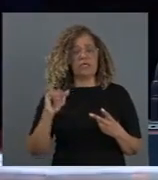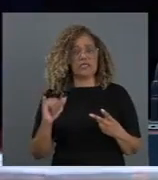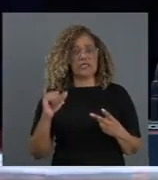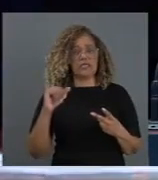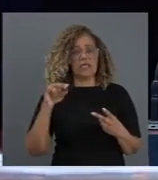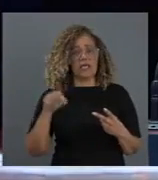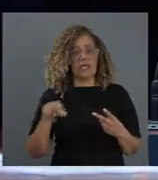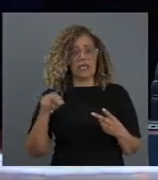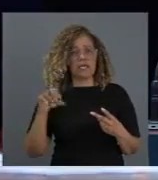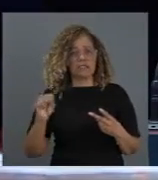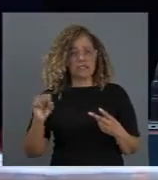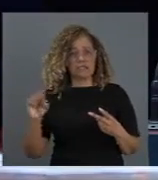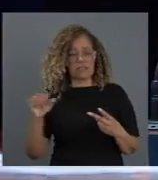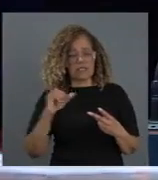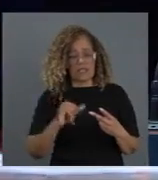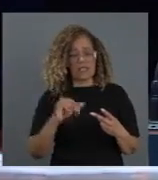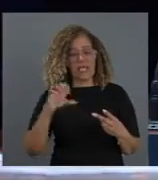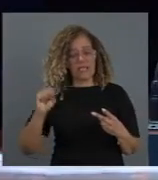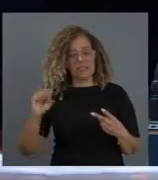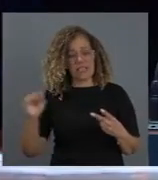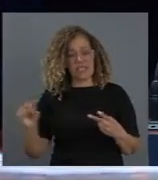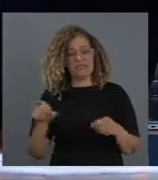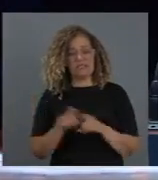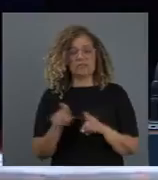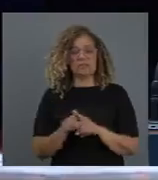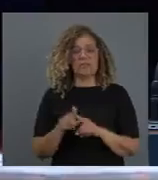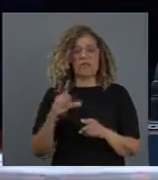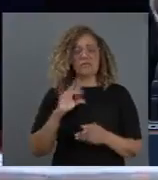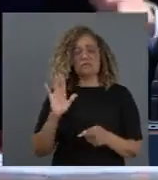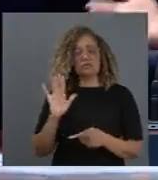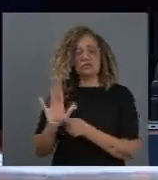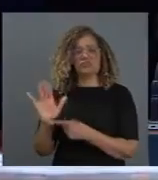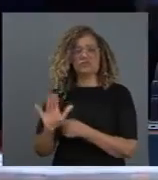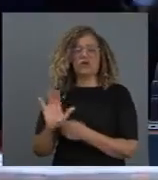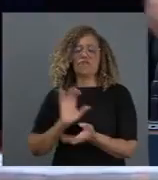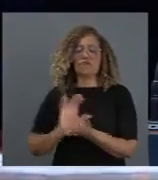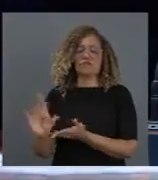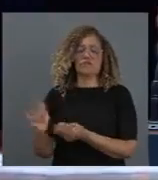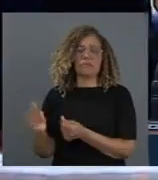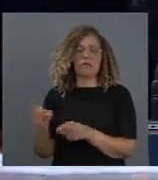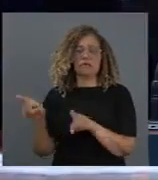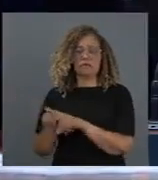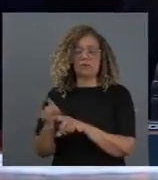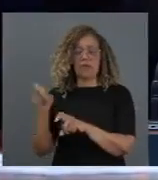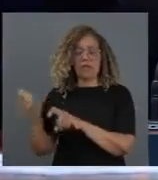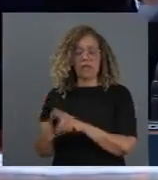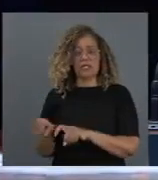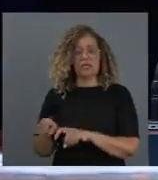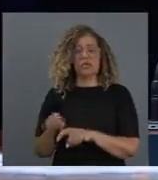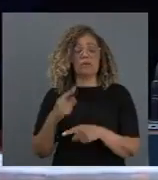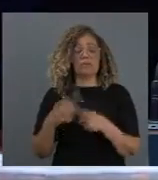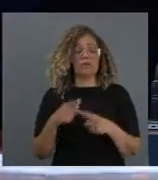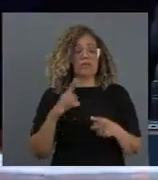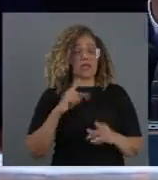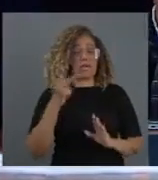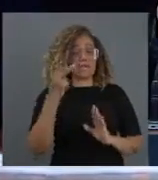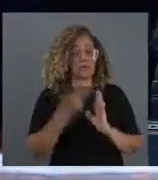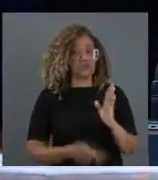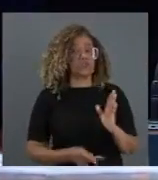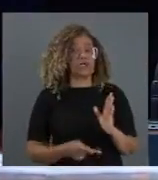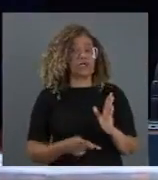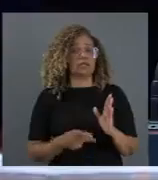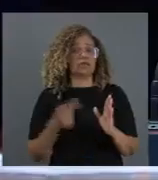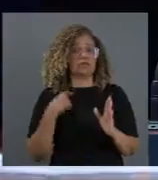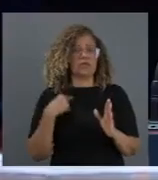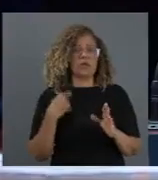prorrogação dos financiamentos agrícolas, aqui eu falei financiamento, mas falei também que há o projeto da anistia, que quando eu tive